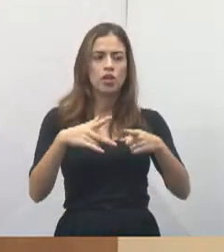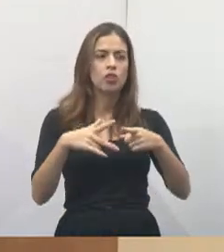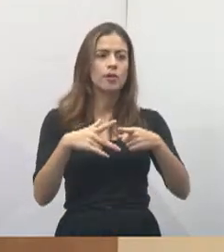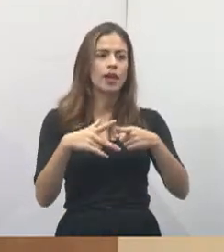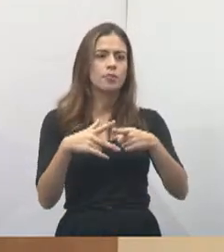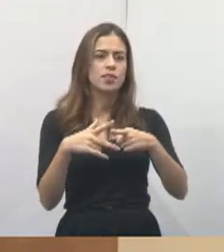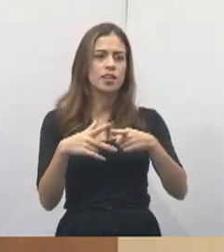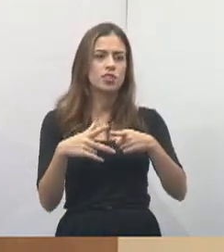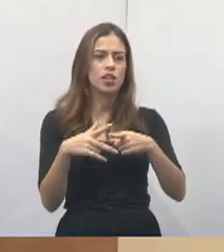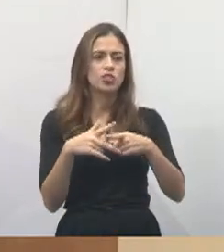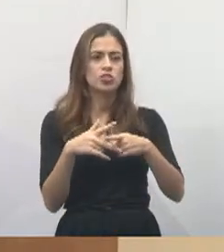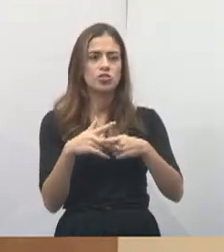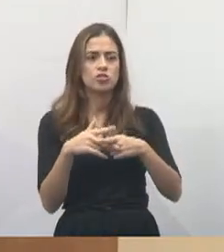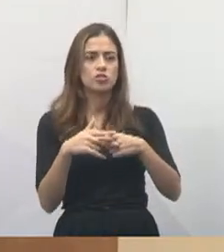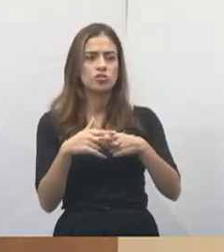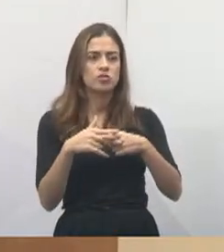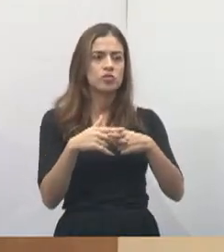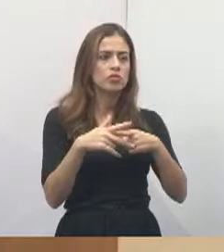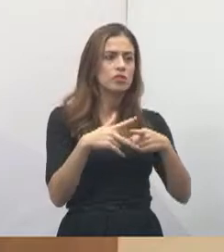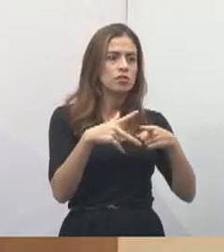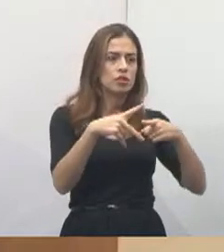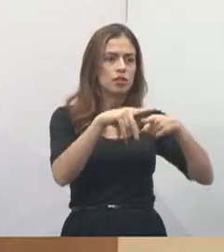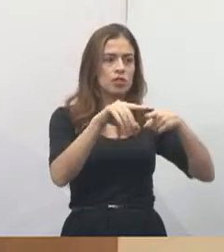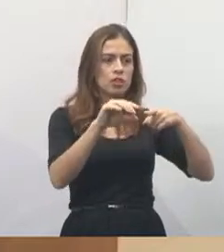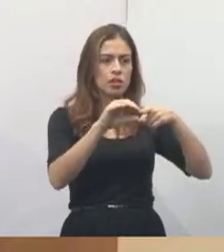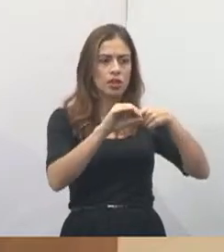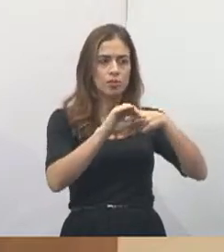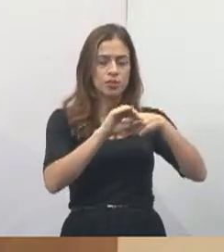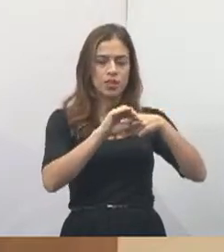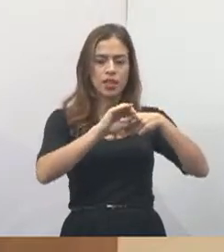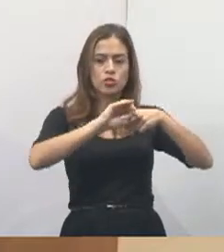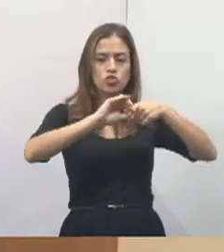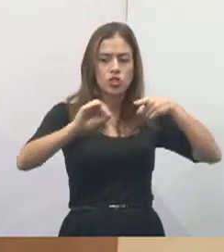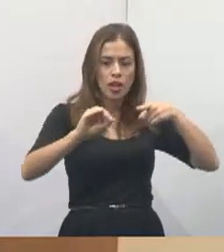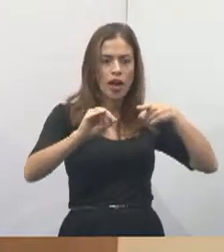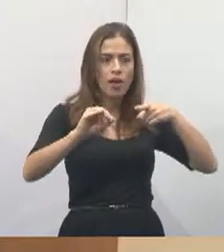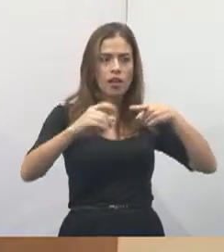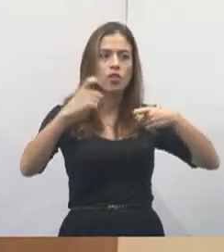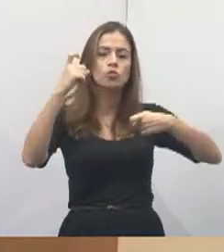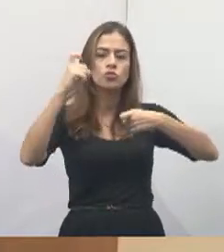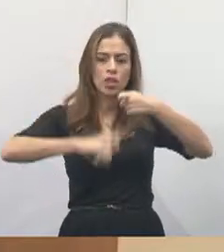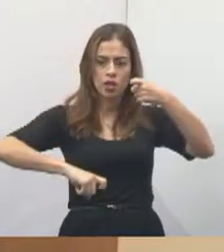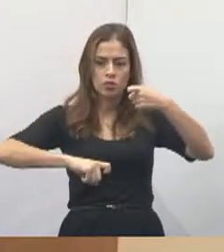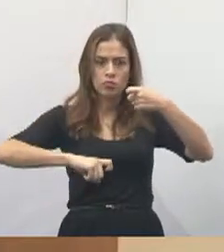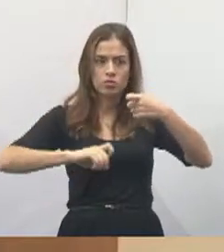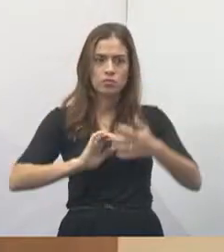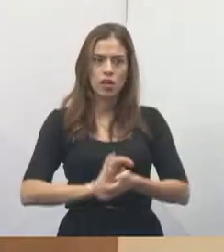ser crime, punido com reclusão de 2 a 6 anos.